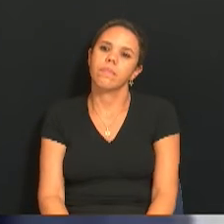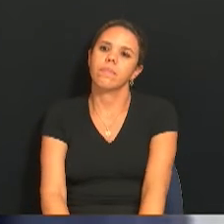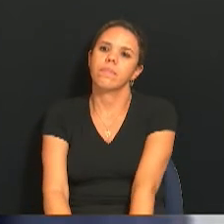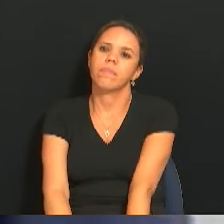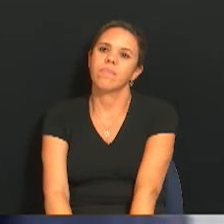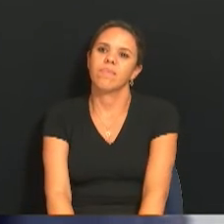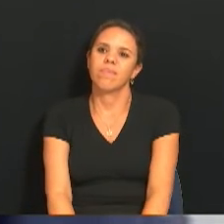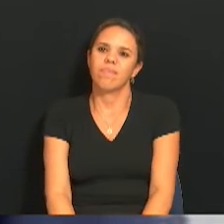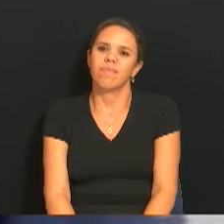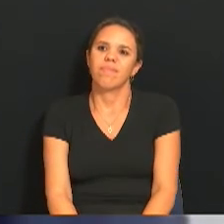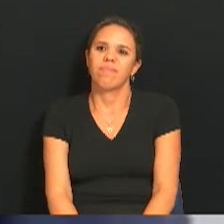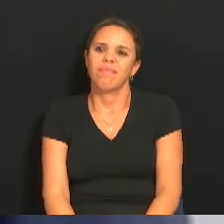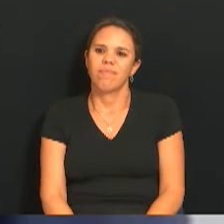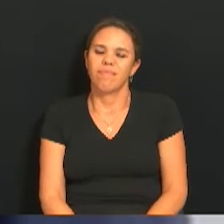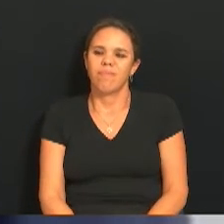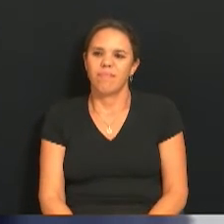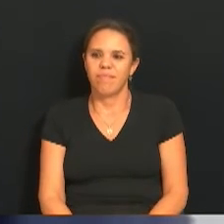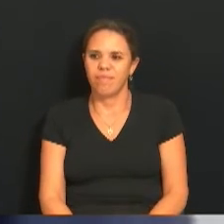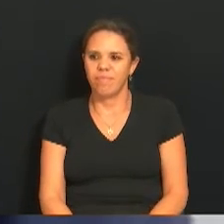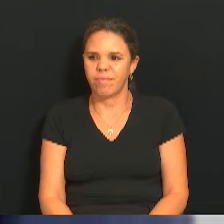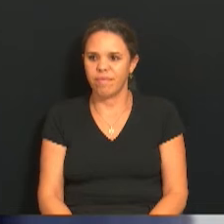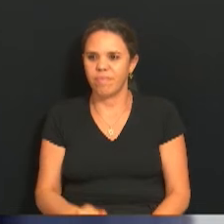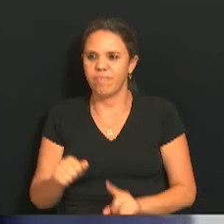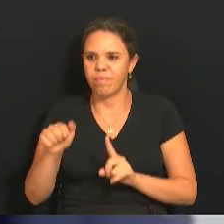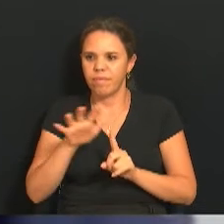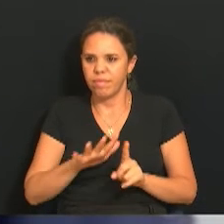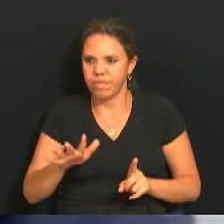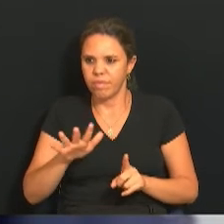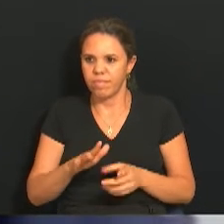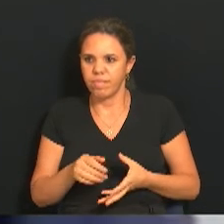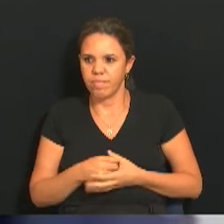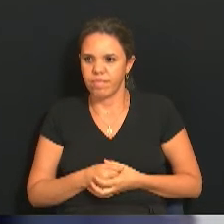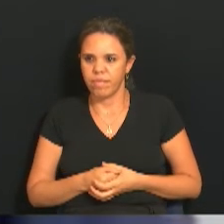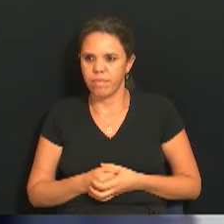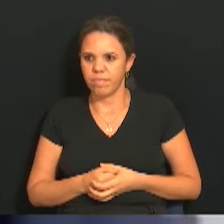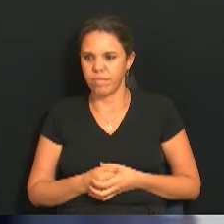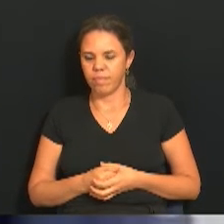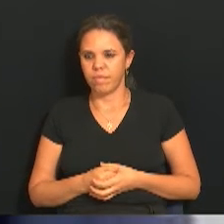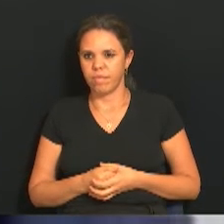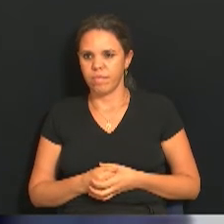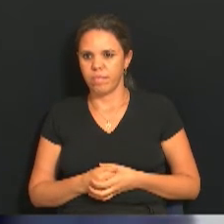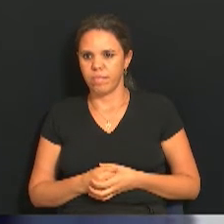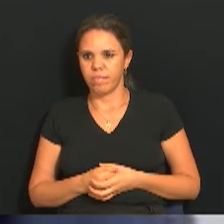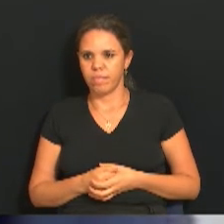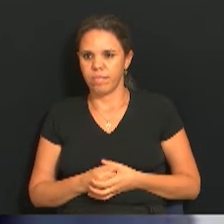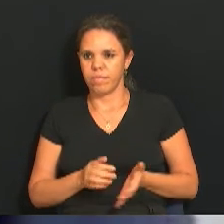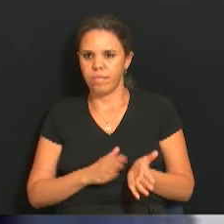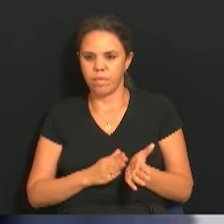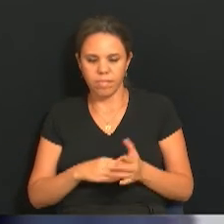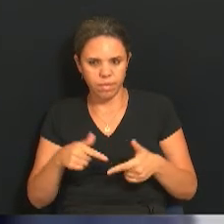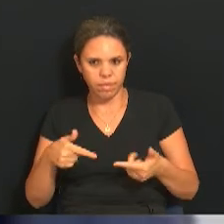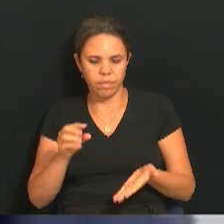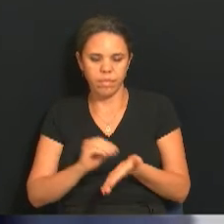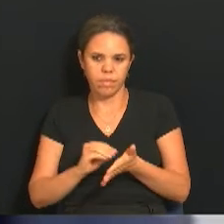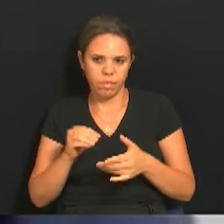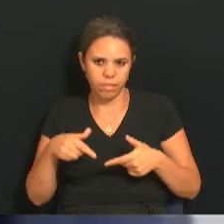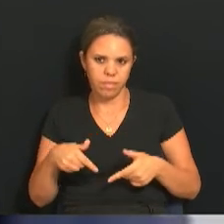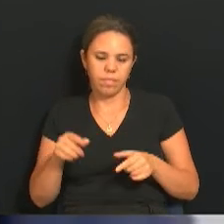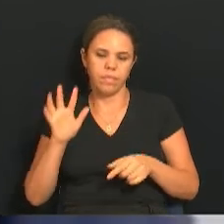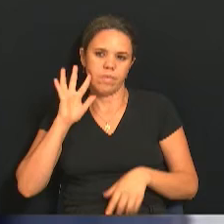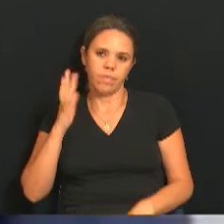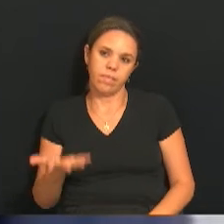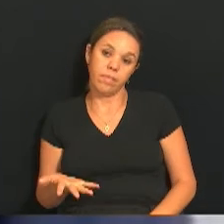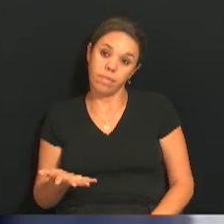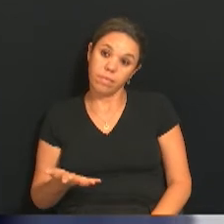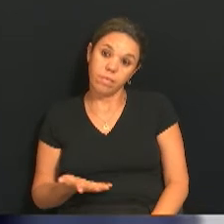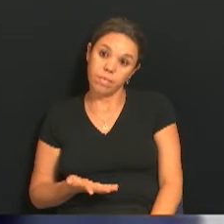público, por parte também da sociedade civil, e talvez não cobrar certas providências, certas soluções, e